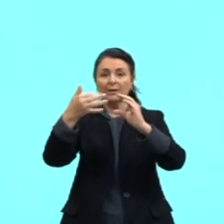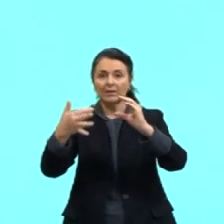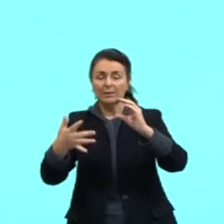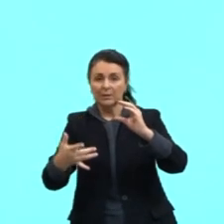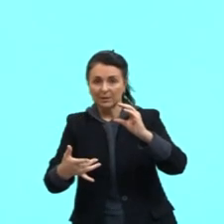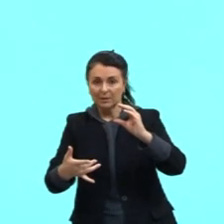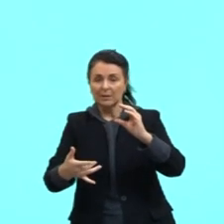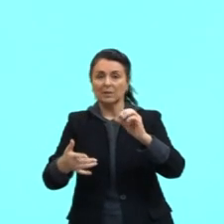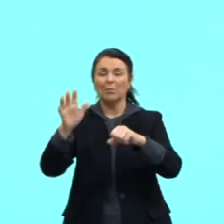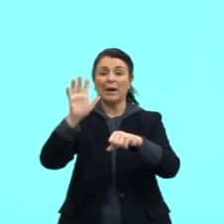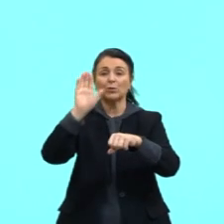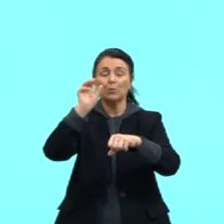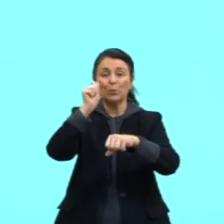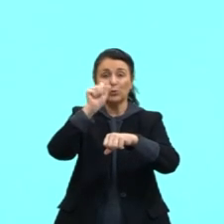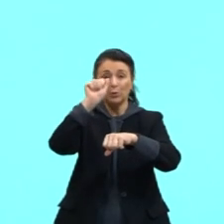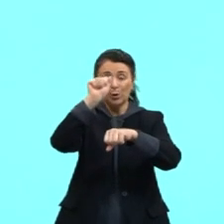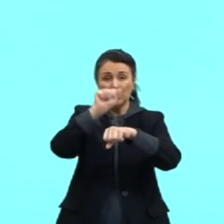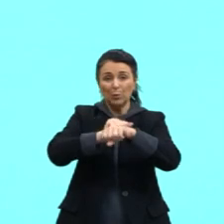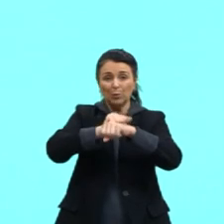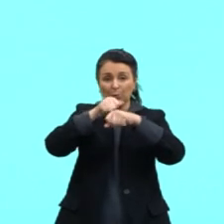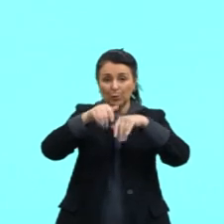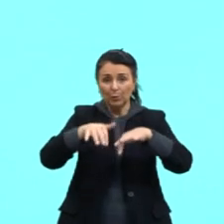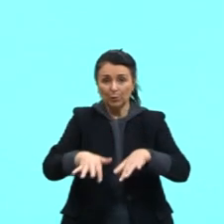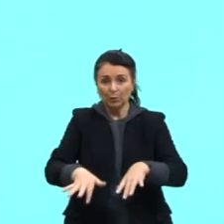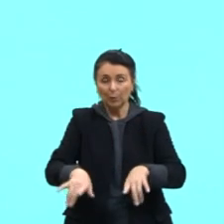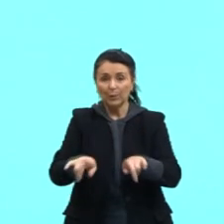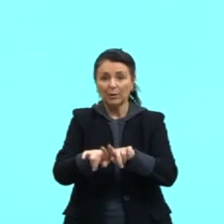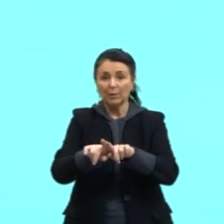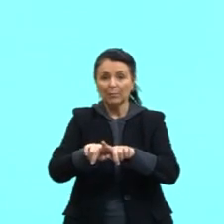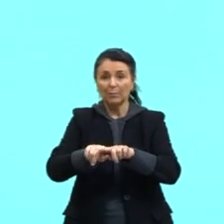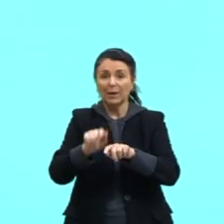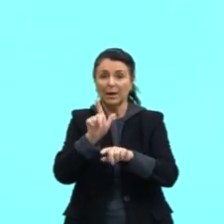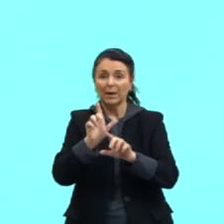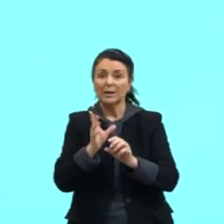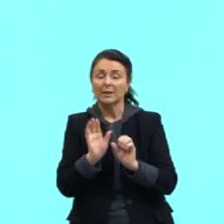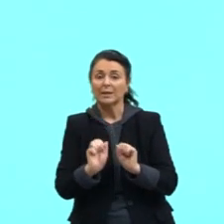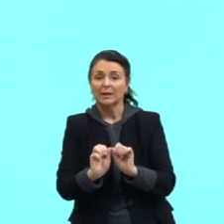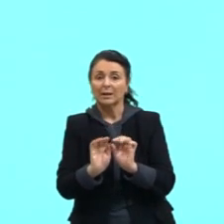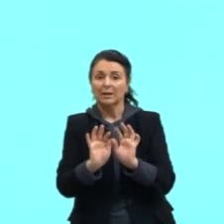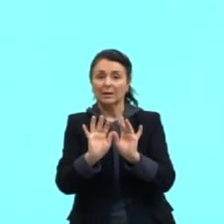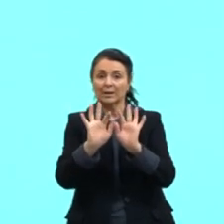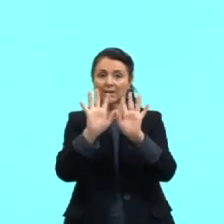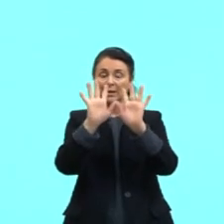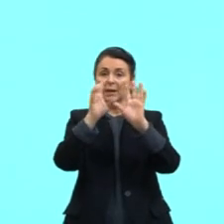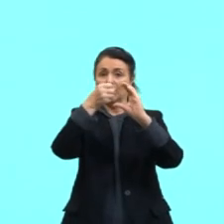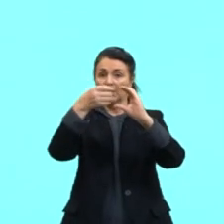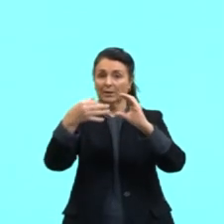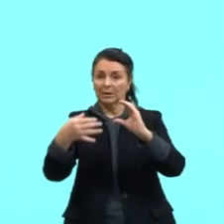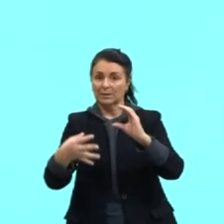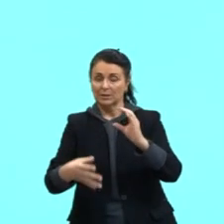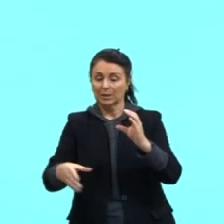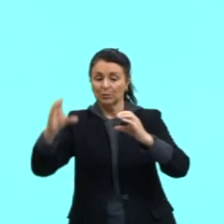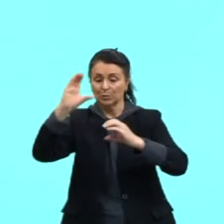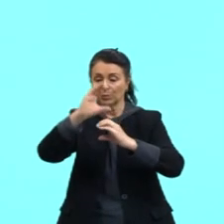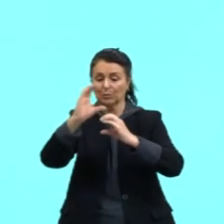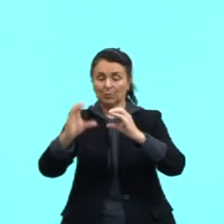baixo ponto de fusão e baixo ponto de ebulição que uma características dos compostos orgânicos Ah